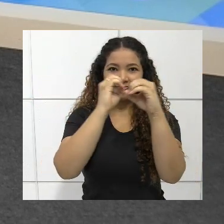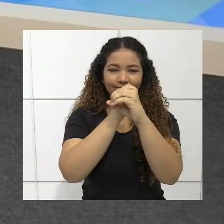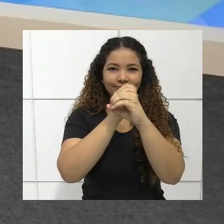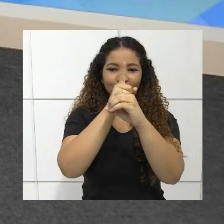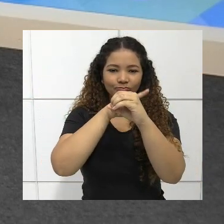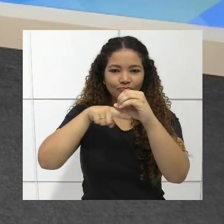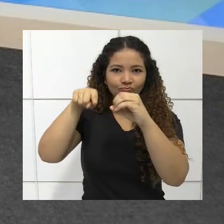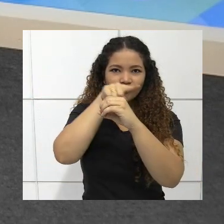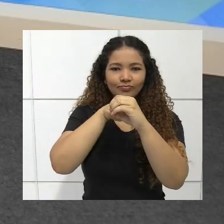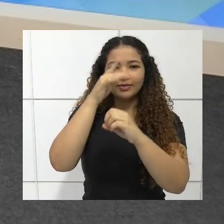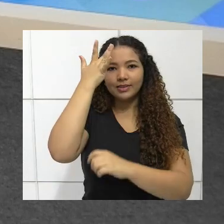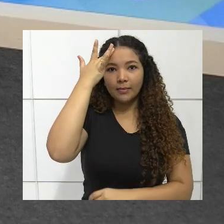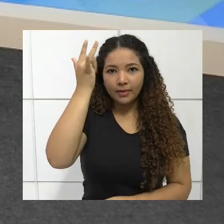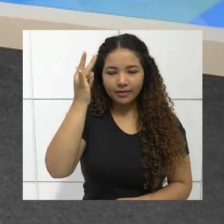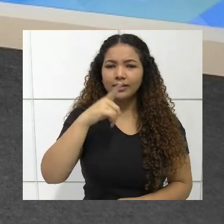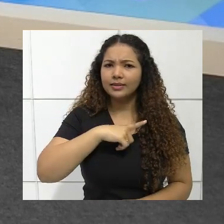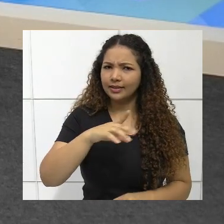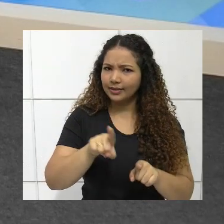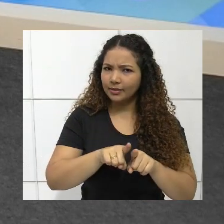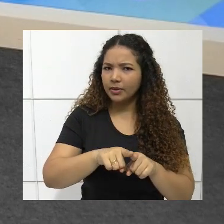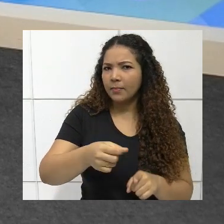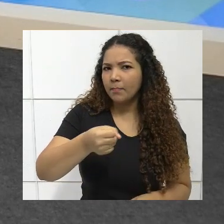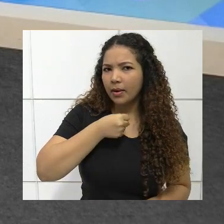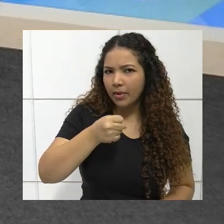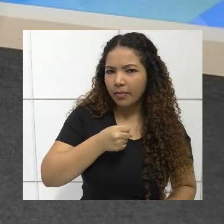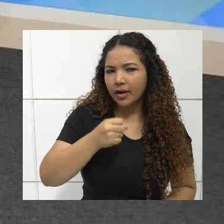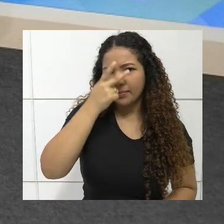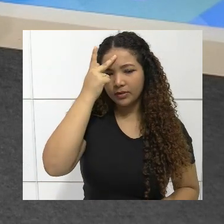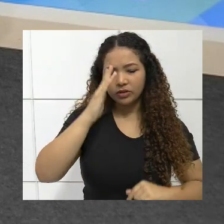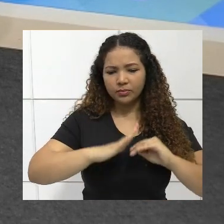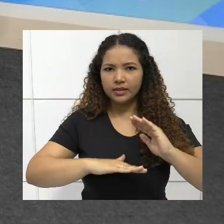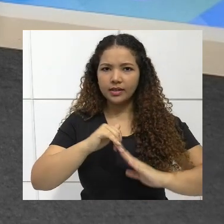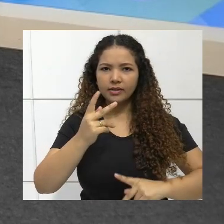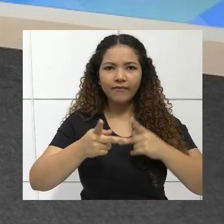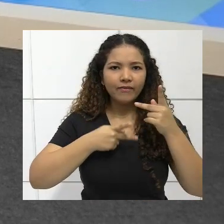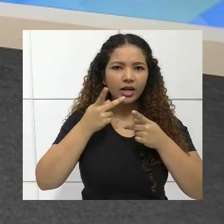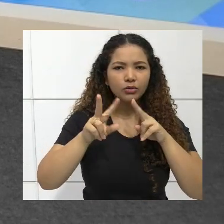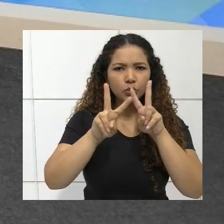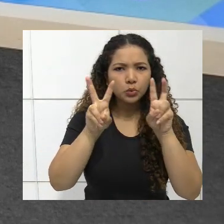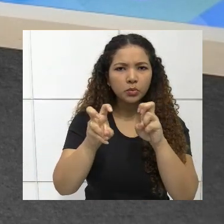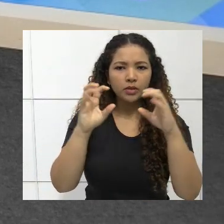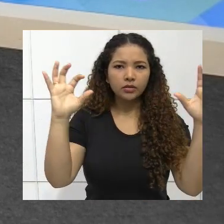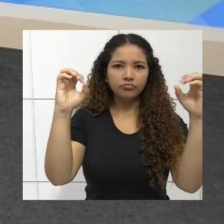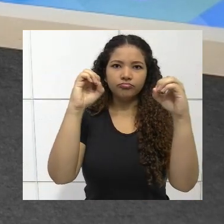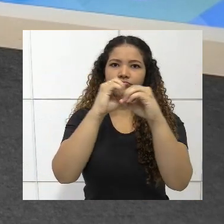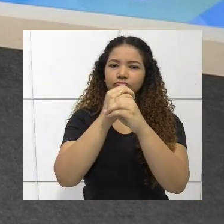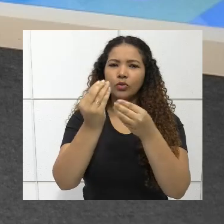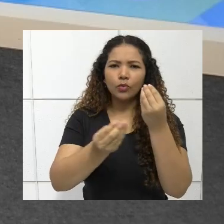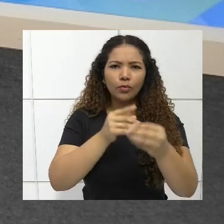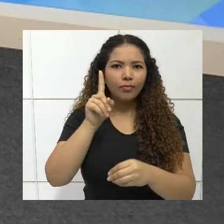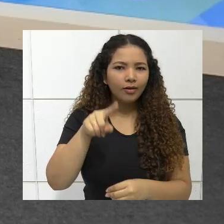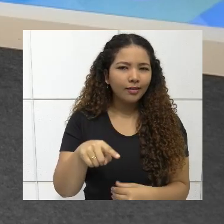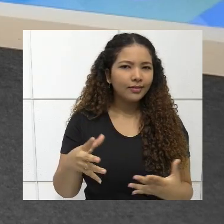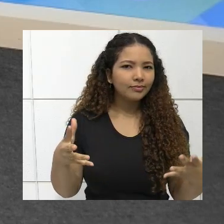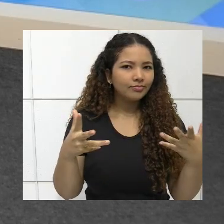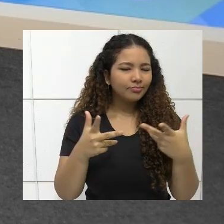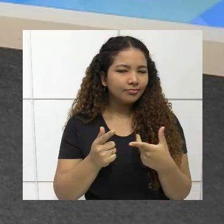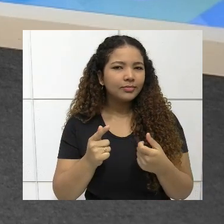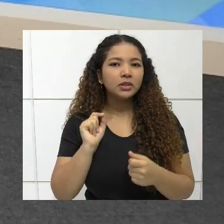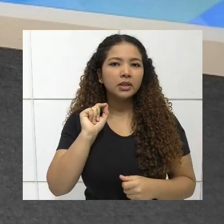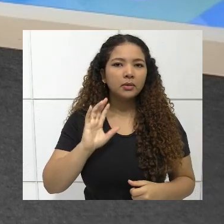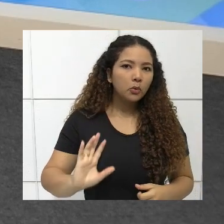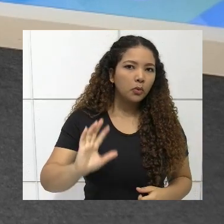total amanhã. E uma reportagem com um especialista falando deste evento que vai acontecer. É um fenômeno que vai